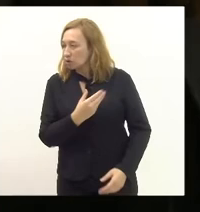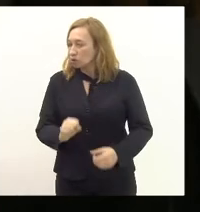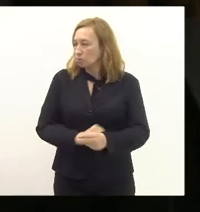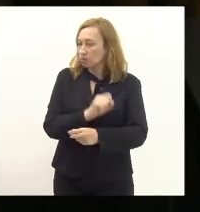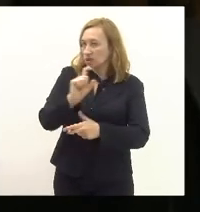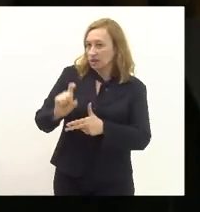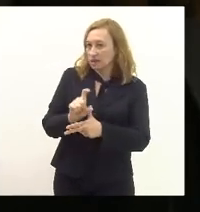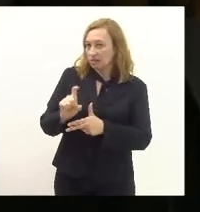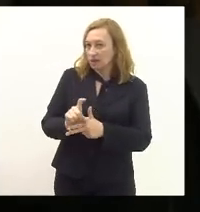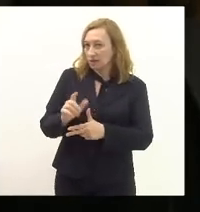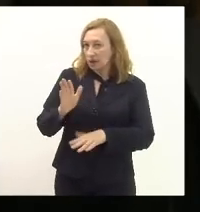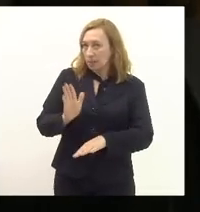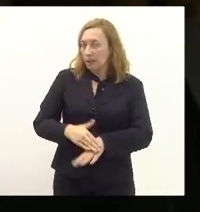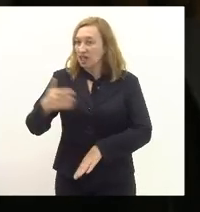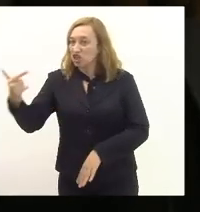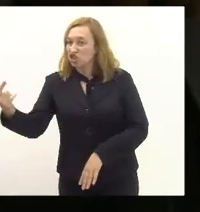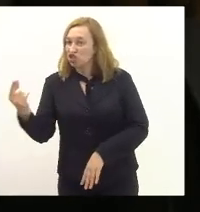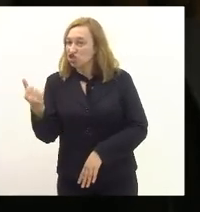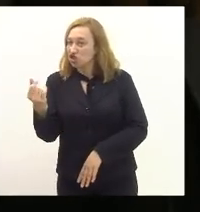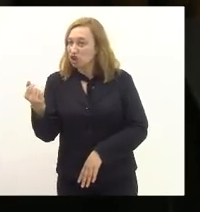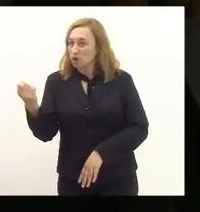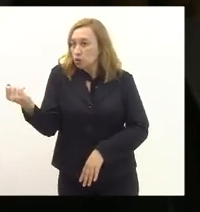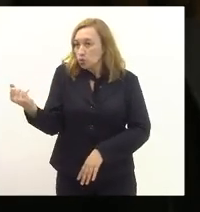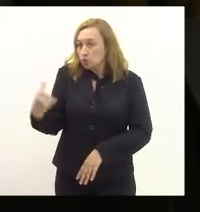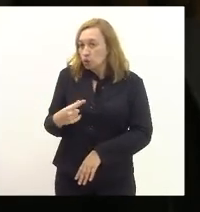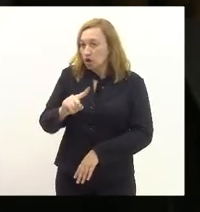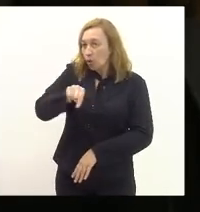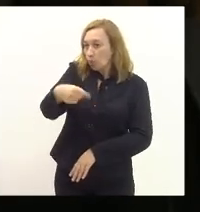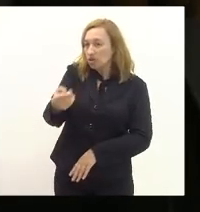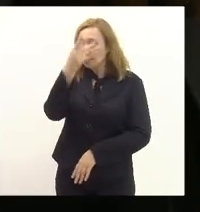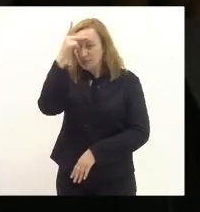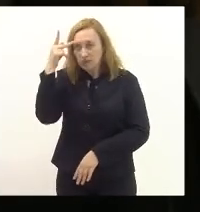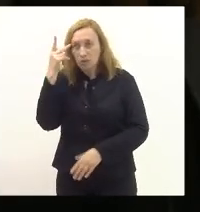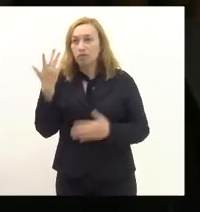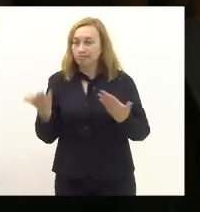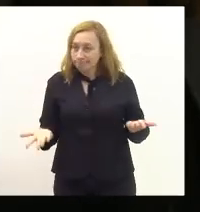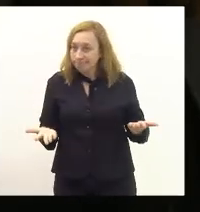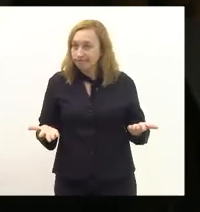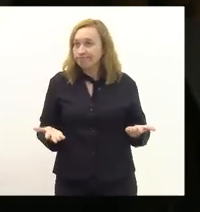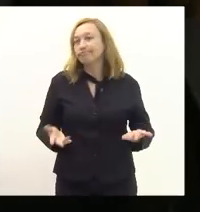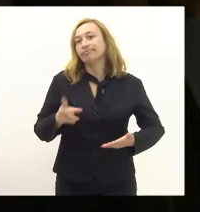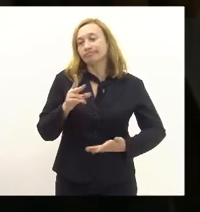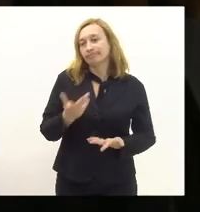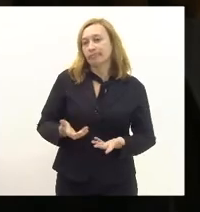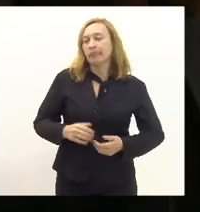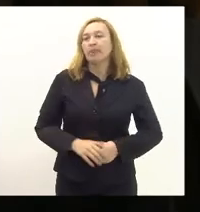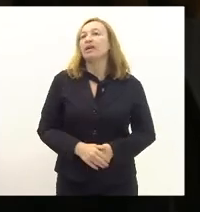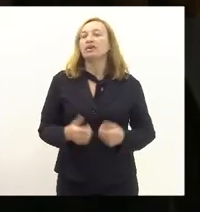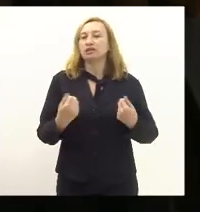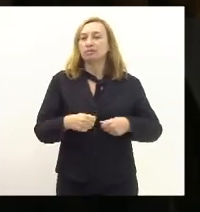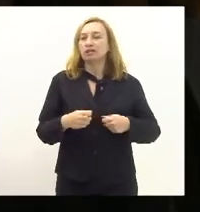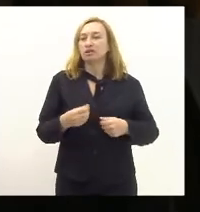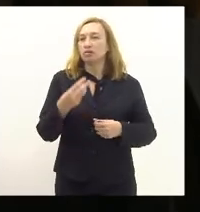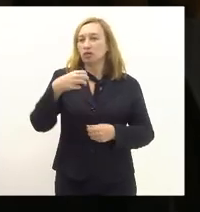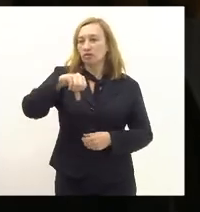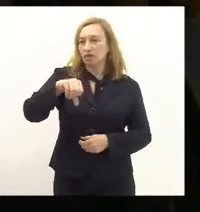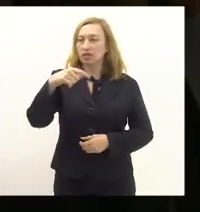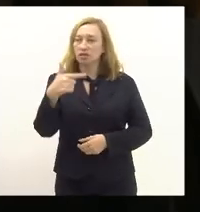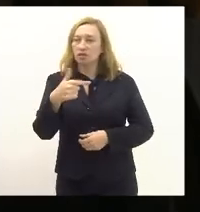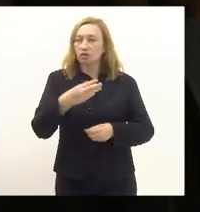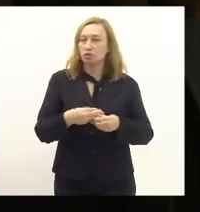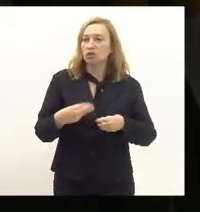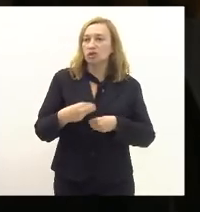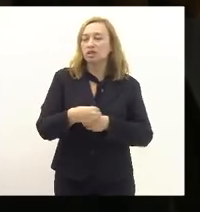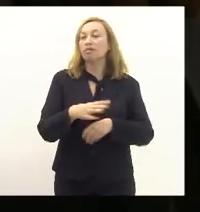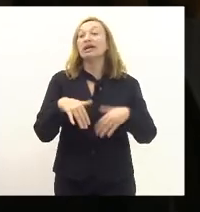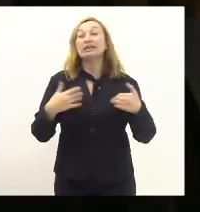ter muito mais vantagens quando tem necessidades muito fortes espalhadas pelos 92 municípios do Estado.